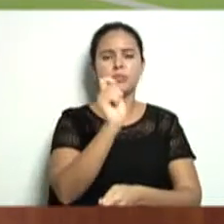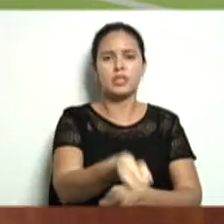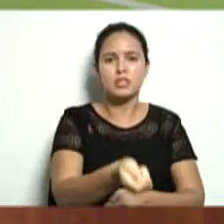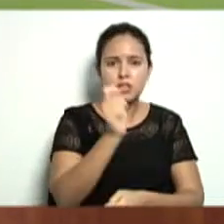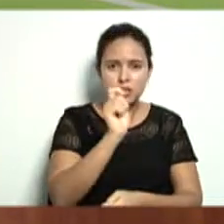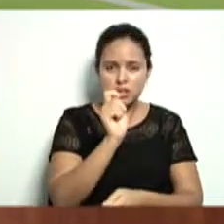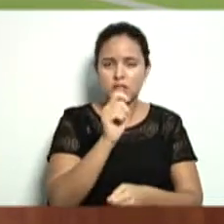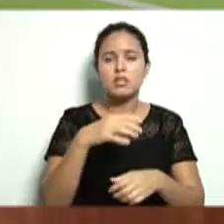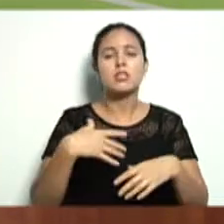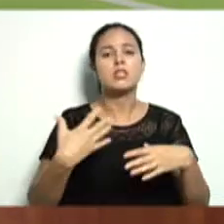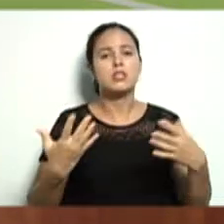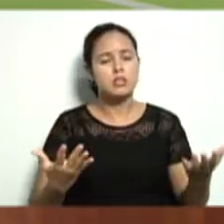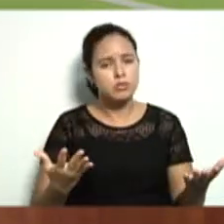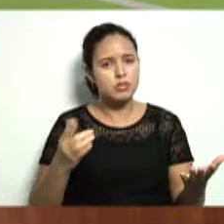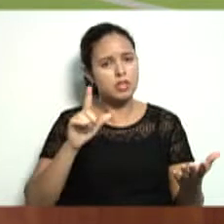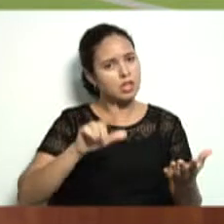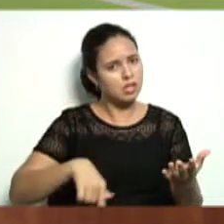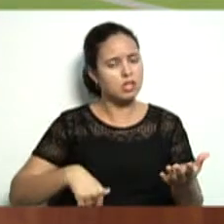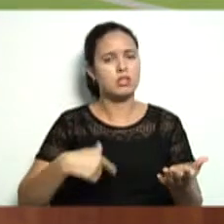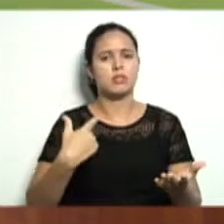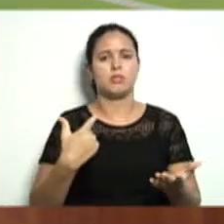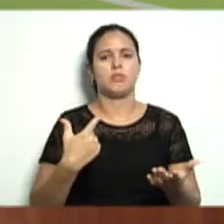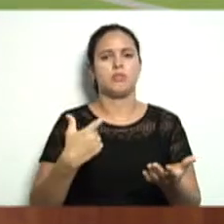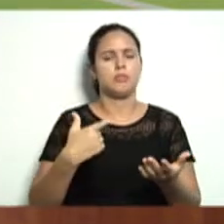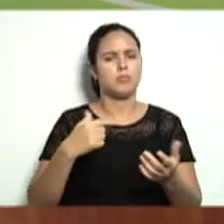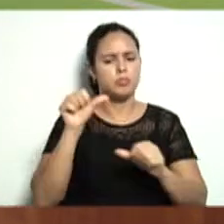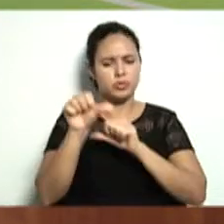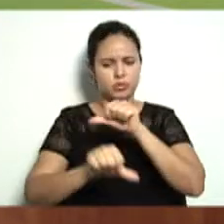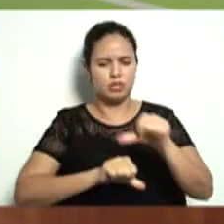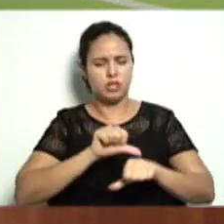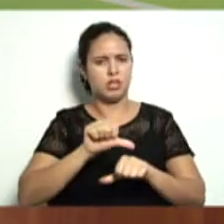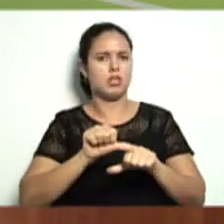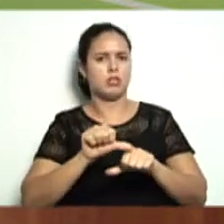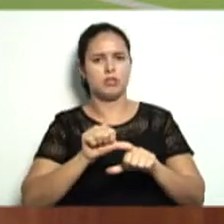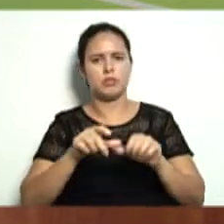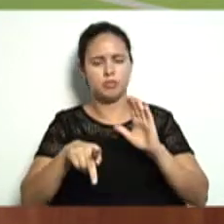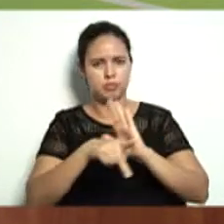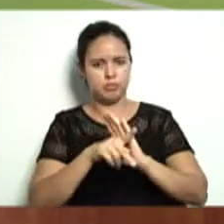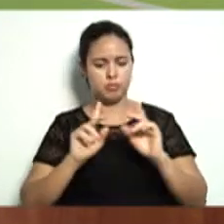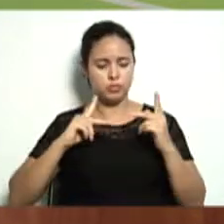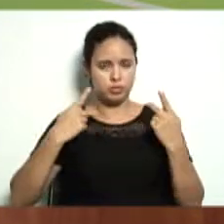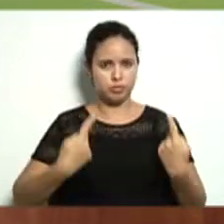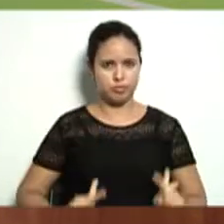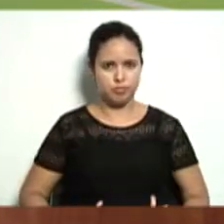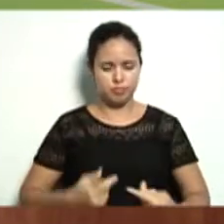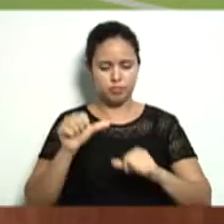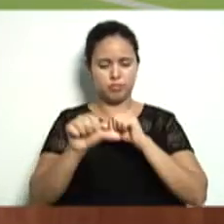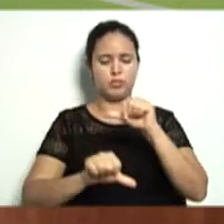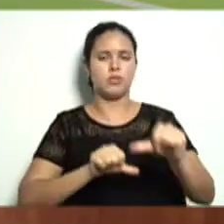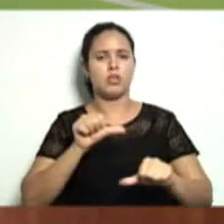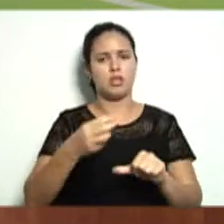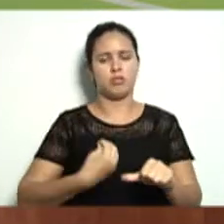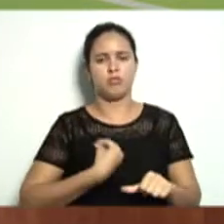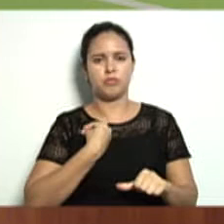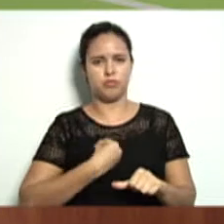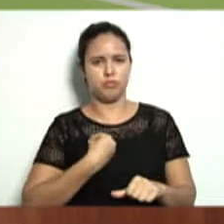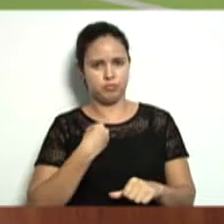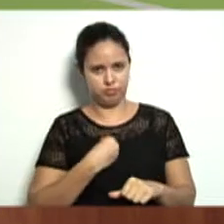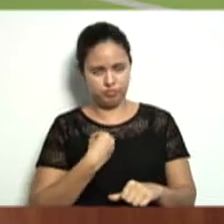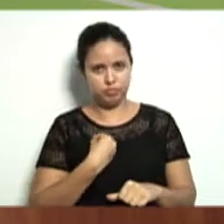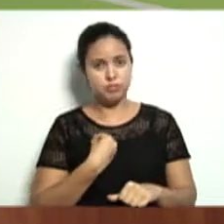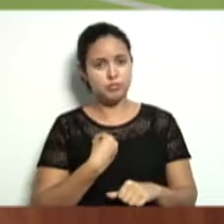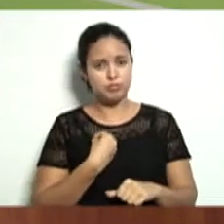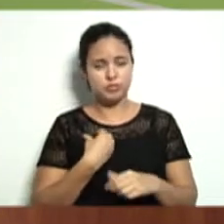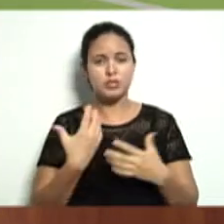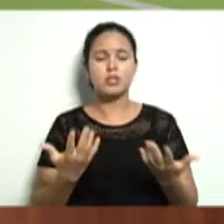coisas drásticas ou ações drásticas dos seres humanos que podem comprometer a nossa existência. É